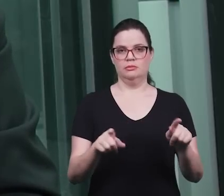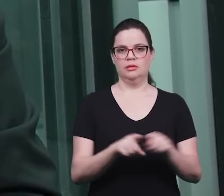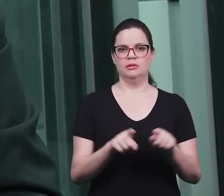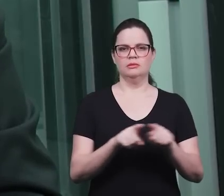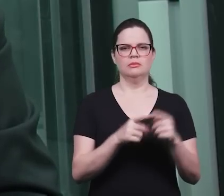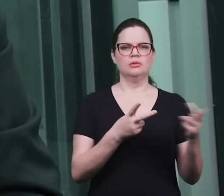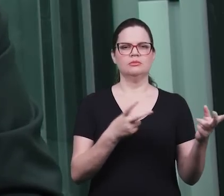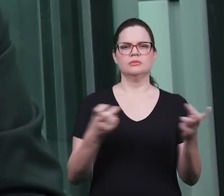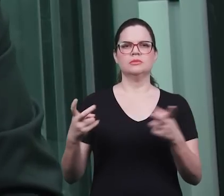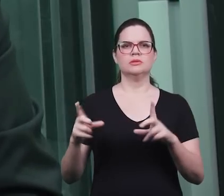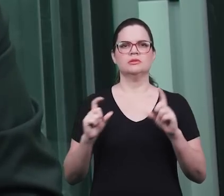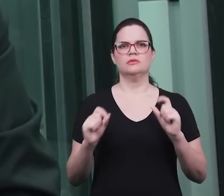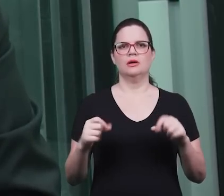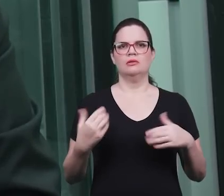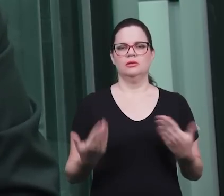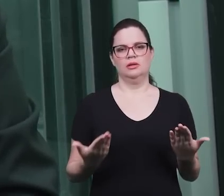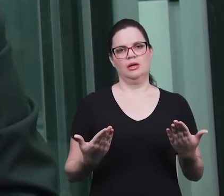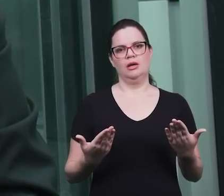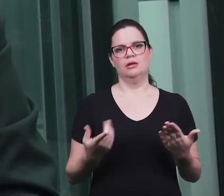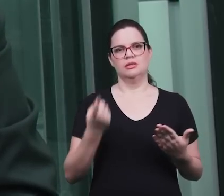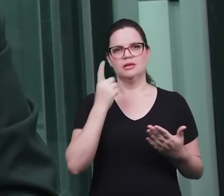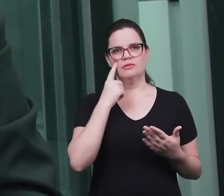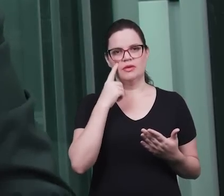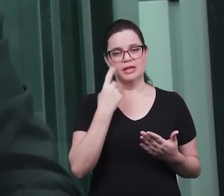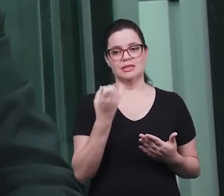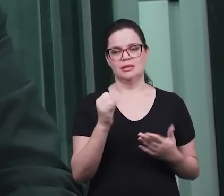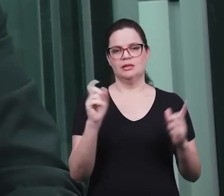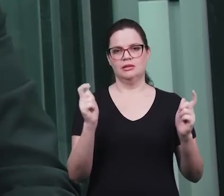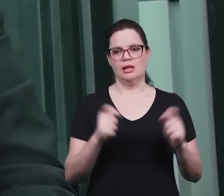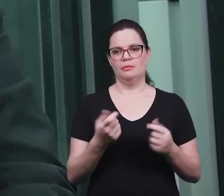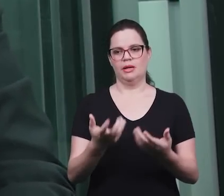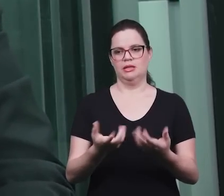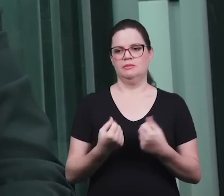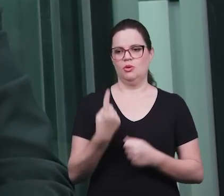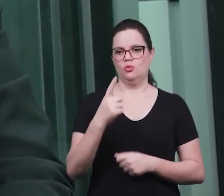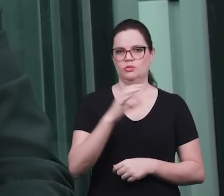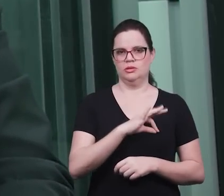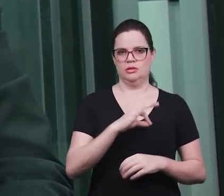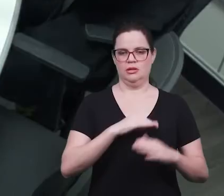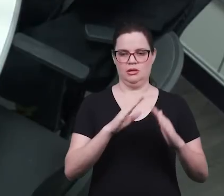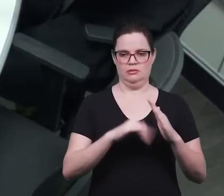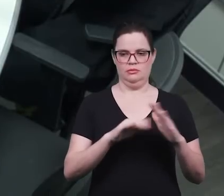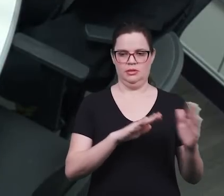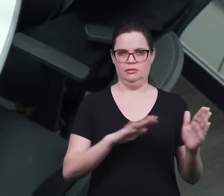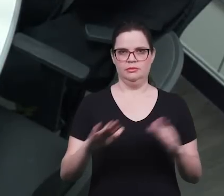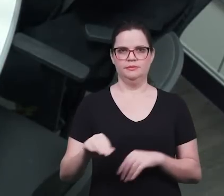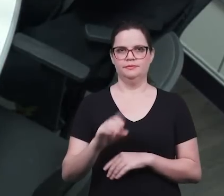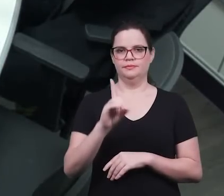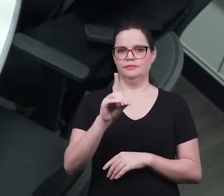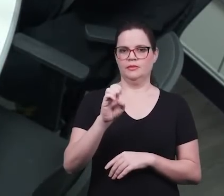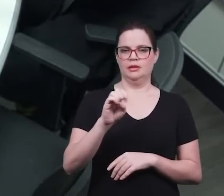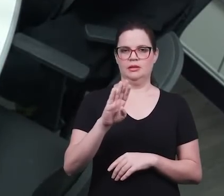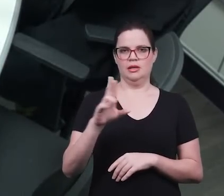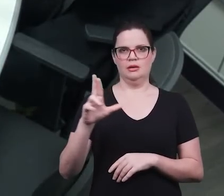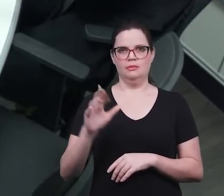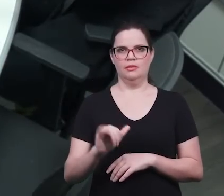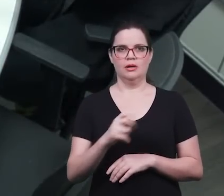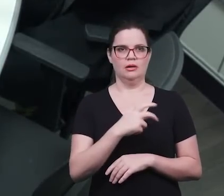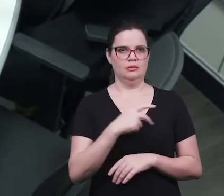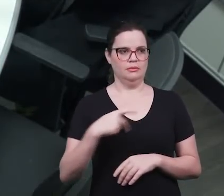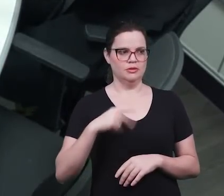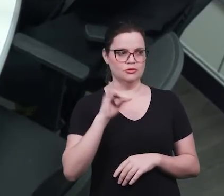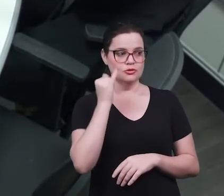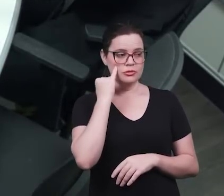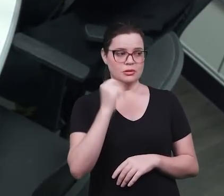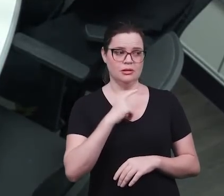Observado, obviamente, o valor de um salário mínimo. Uhum. A Débora de Brasília. Não para de chegar perguntas aqui, pastor Josias.